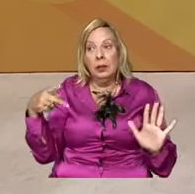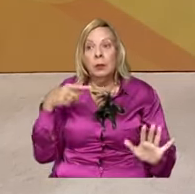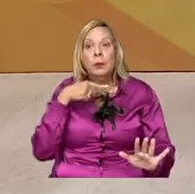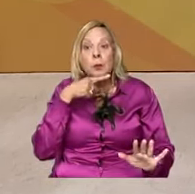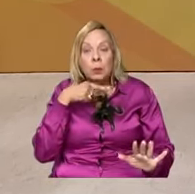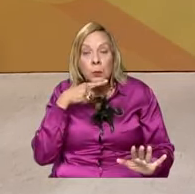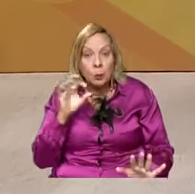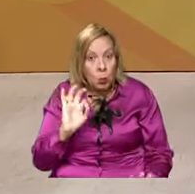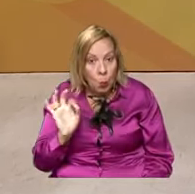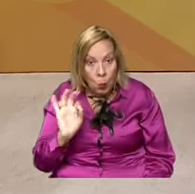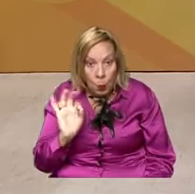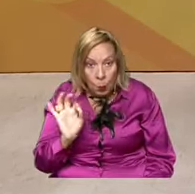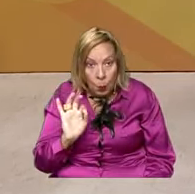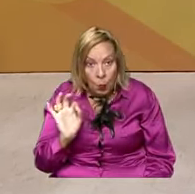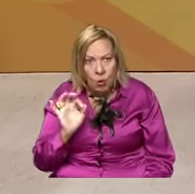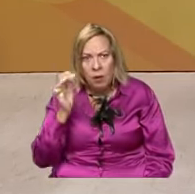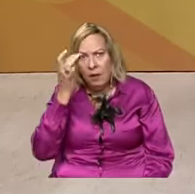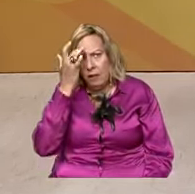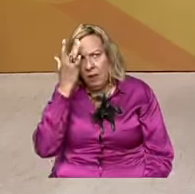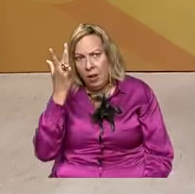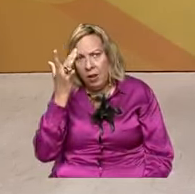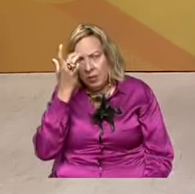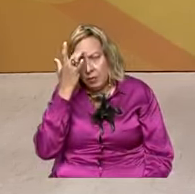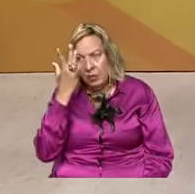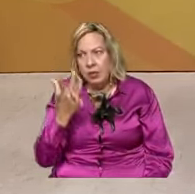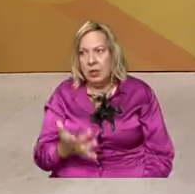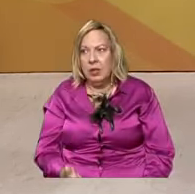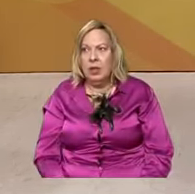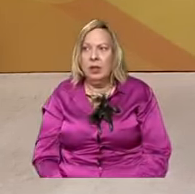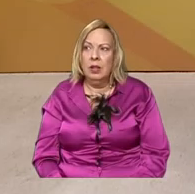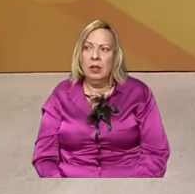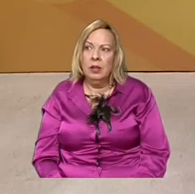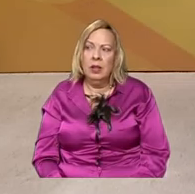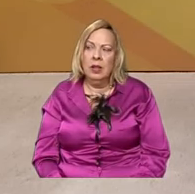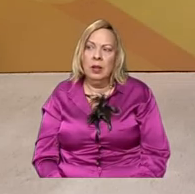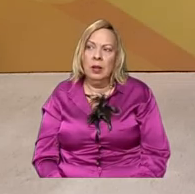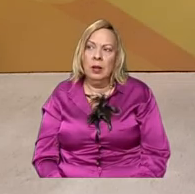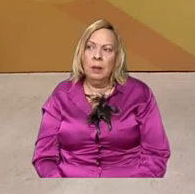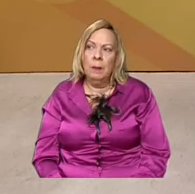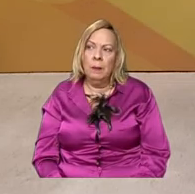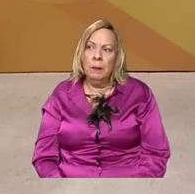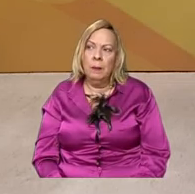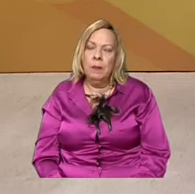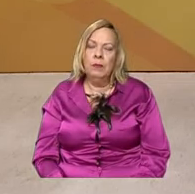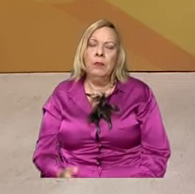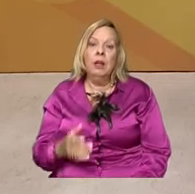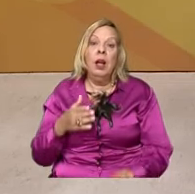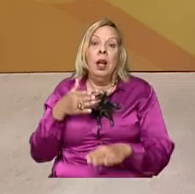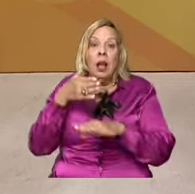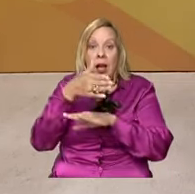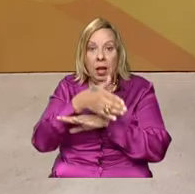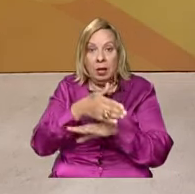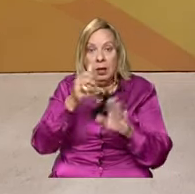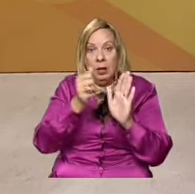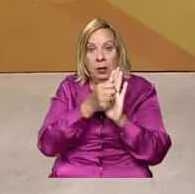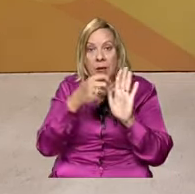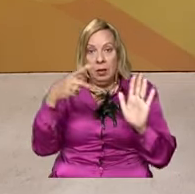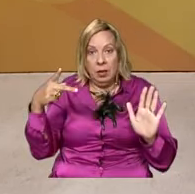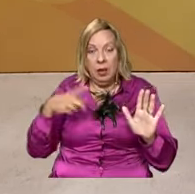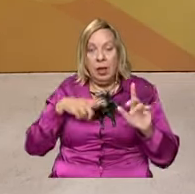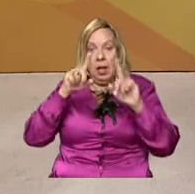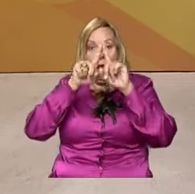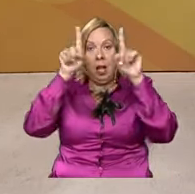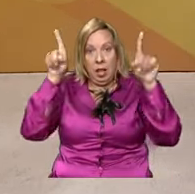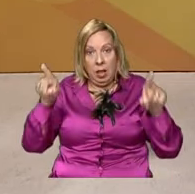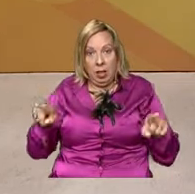sei manusear o aplicativo corretamente. Gente. É fácil, né? É fácil, porque lá, ó, você vai abrir, aí já vai ter uma tela